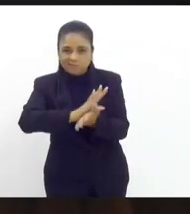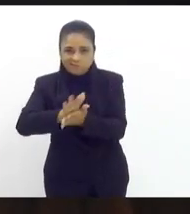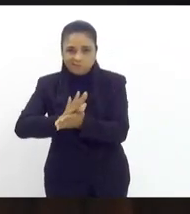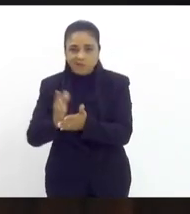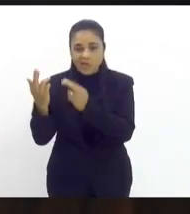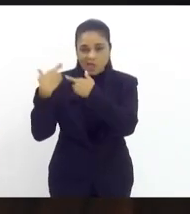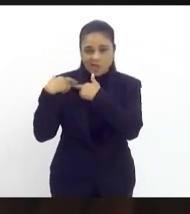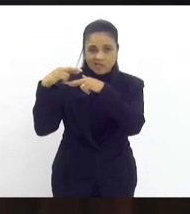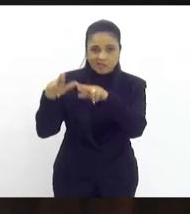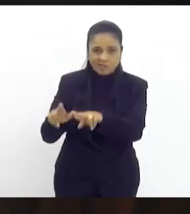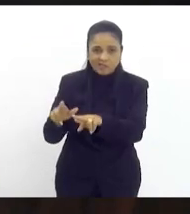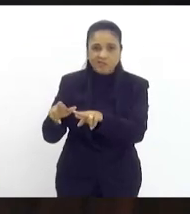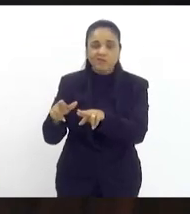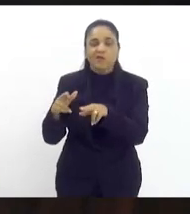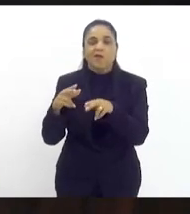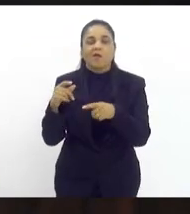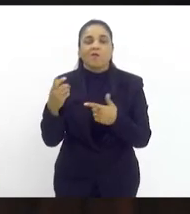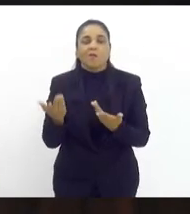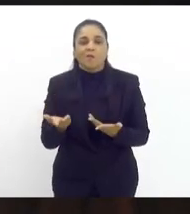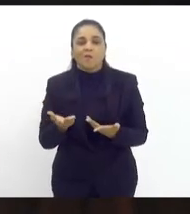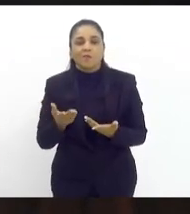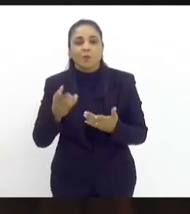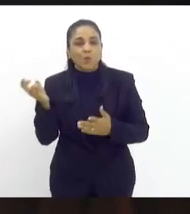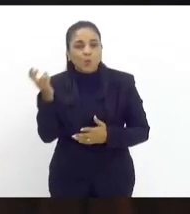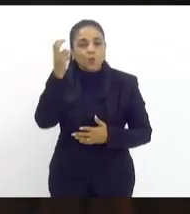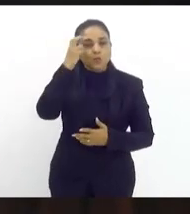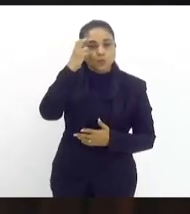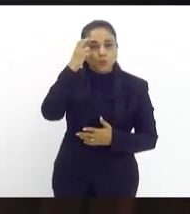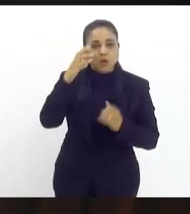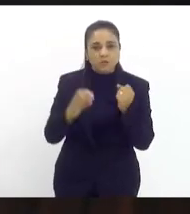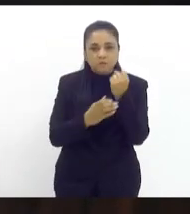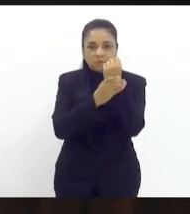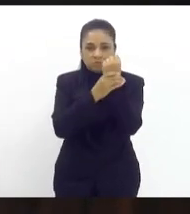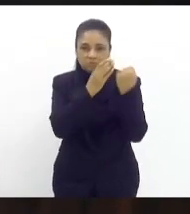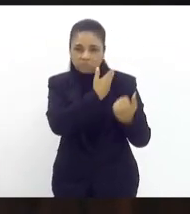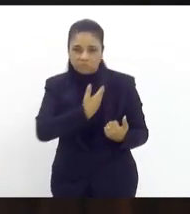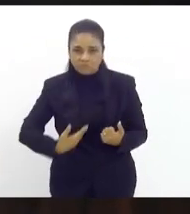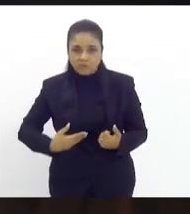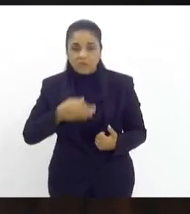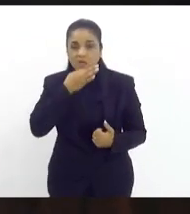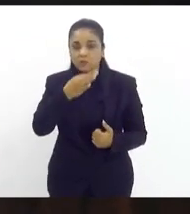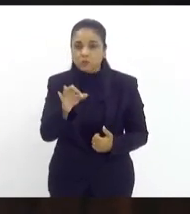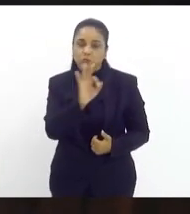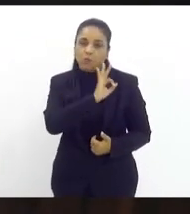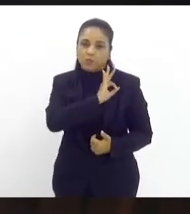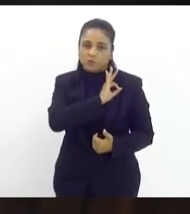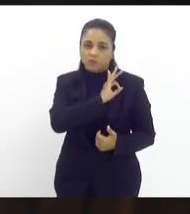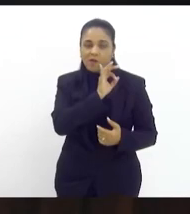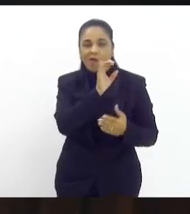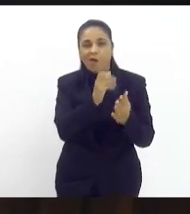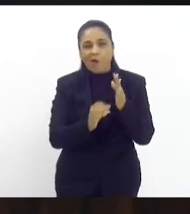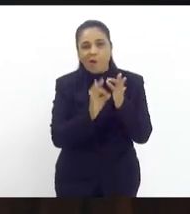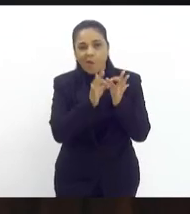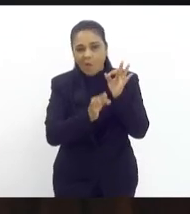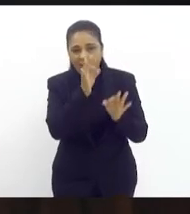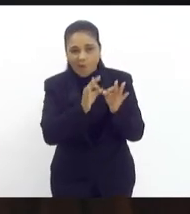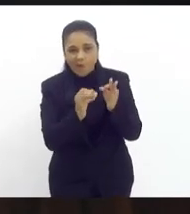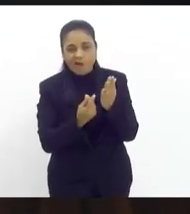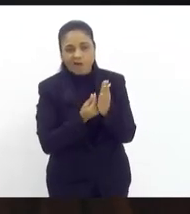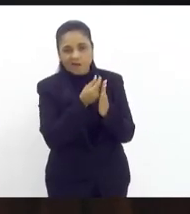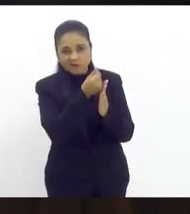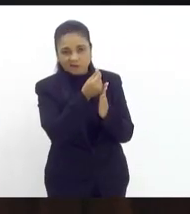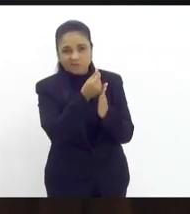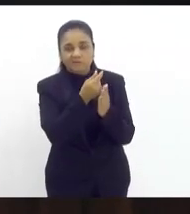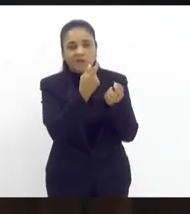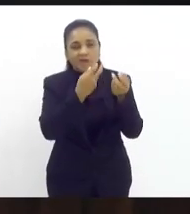religião e procedência Nacional de Cultura de segurança pública e assuntos de polícia e de orçamento Finanças fiscalização